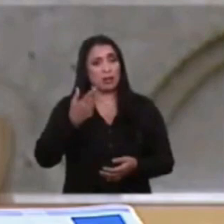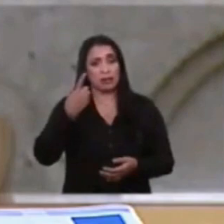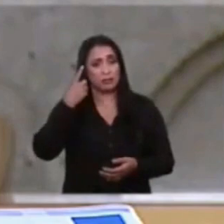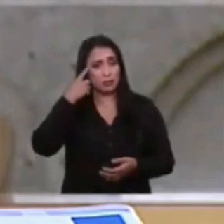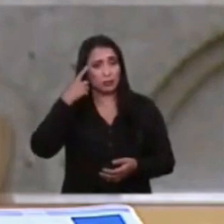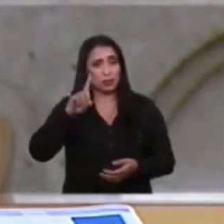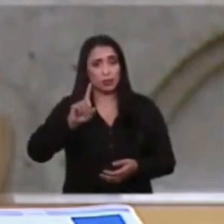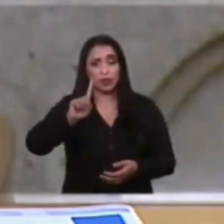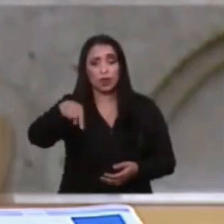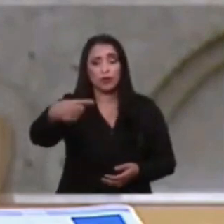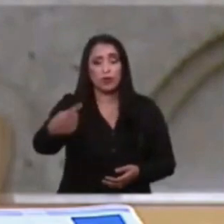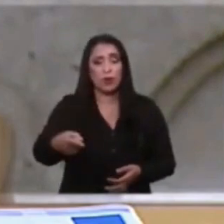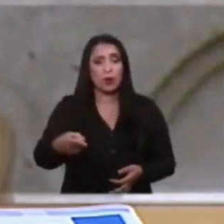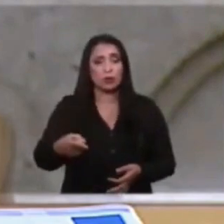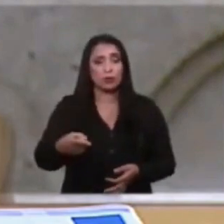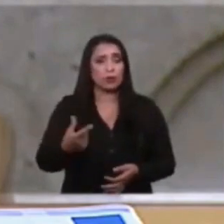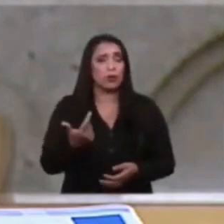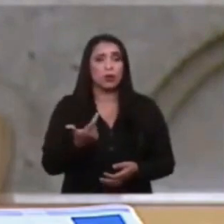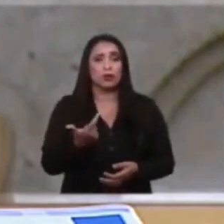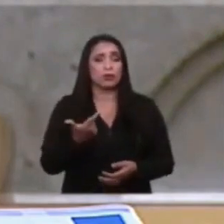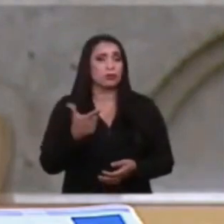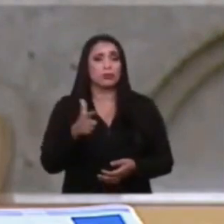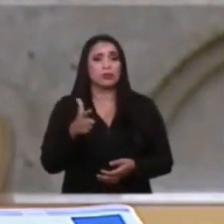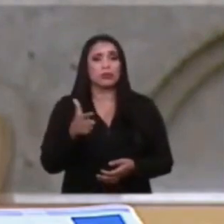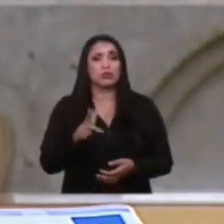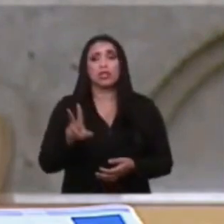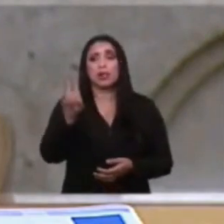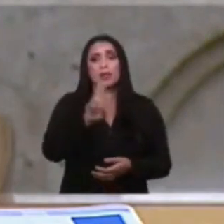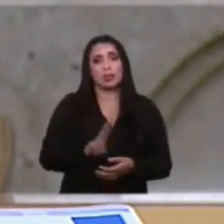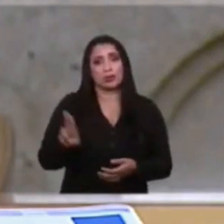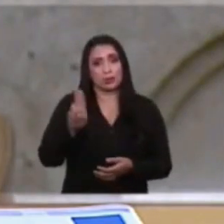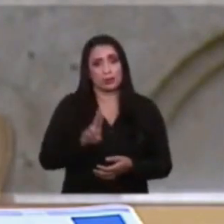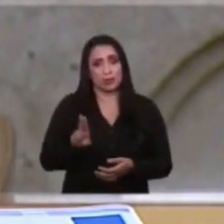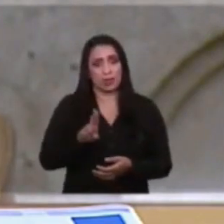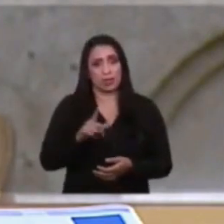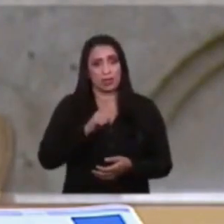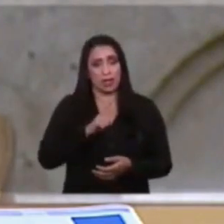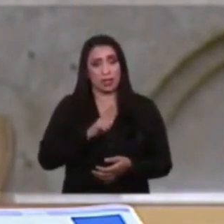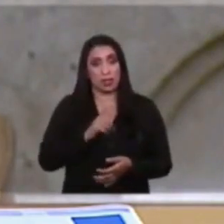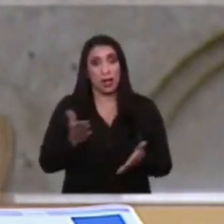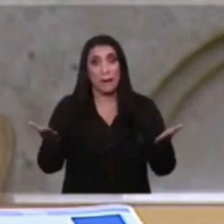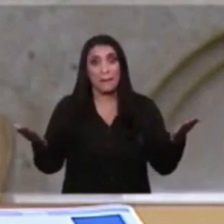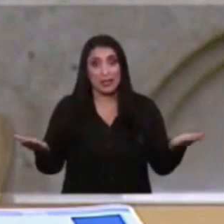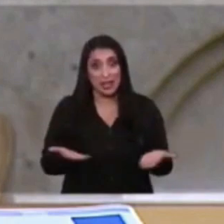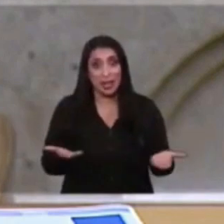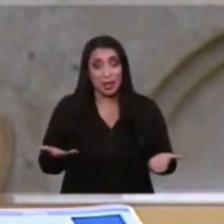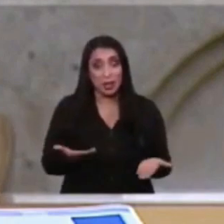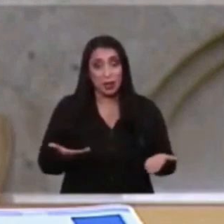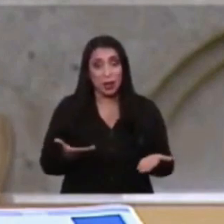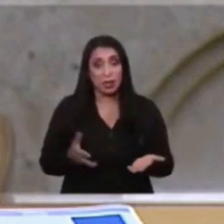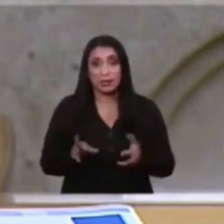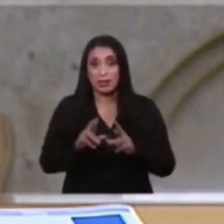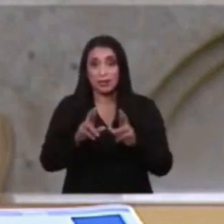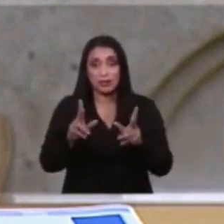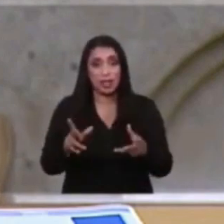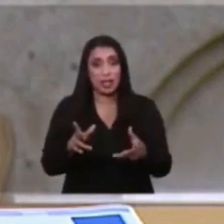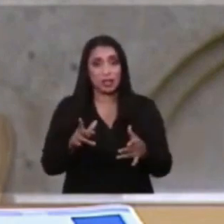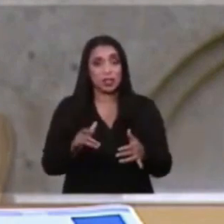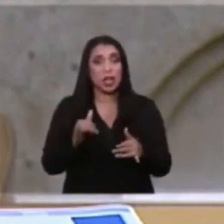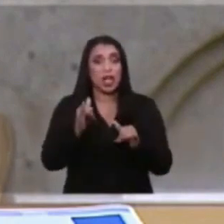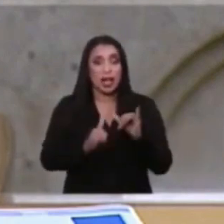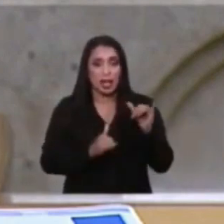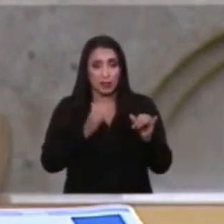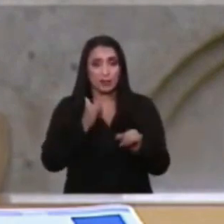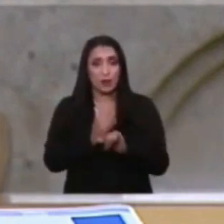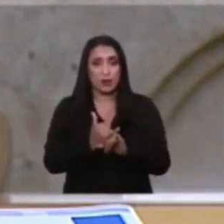falsa. Porém, hoje em dia, a informação pode permanecer perenemente na internet, como lembrou o